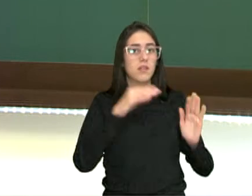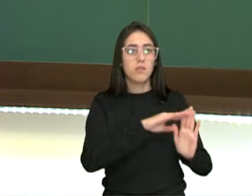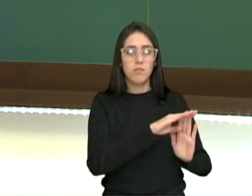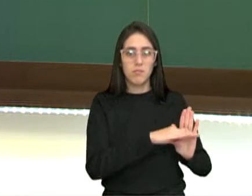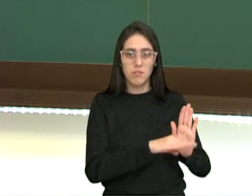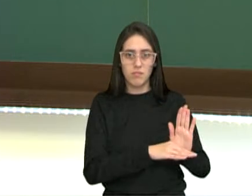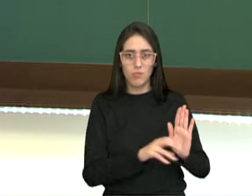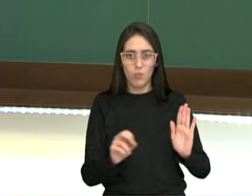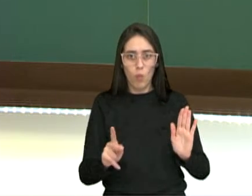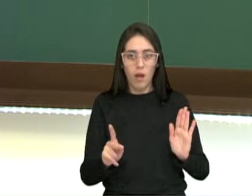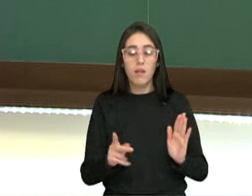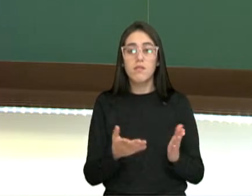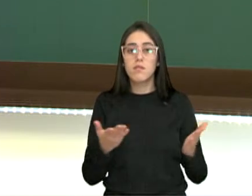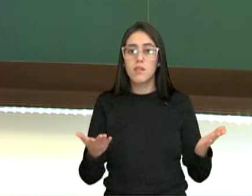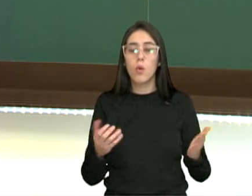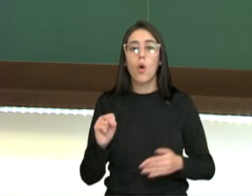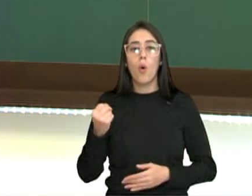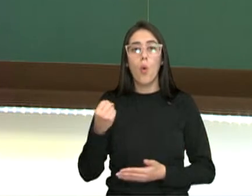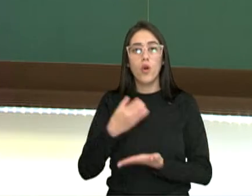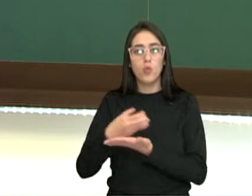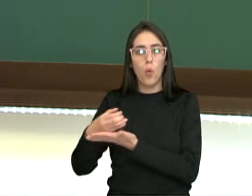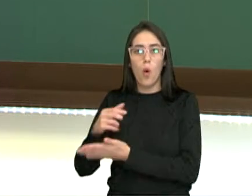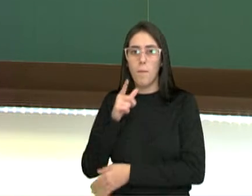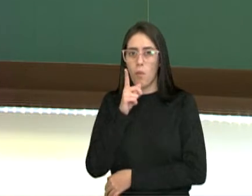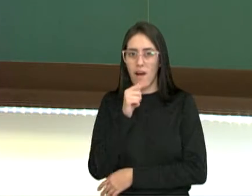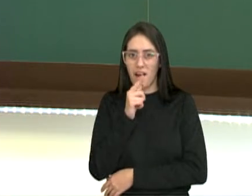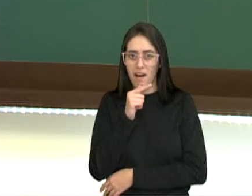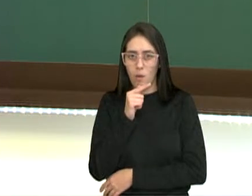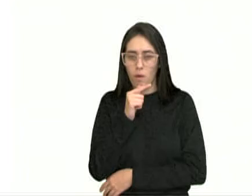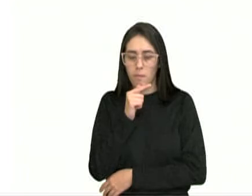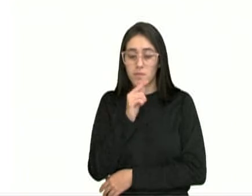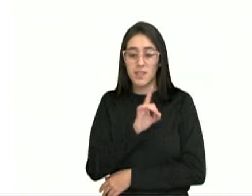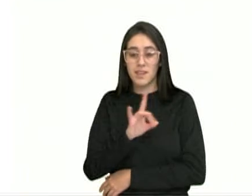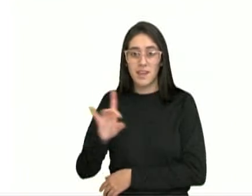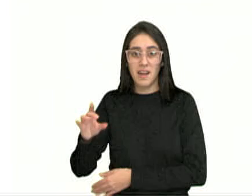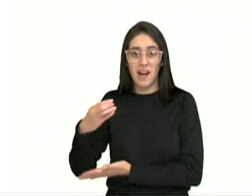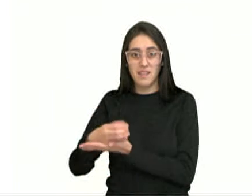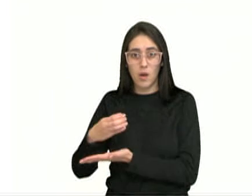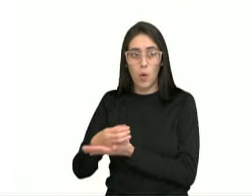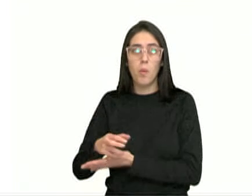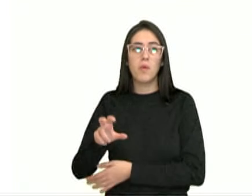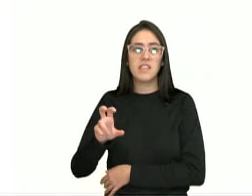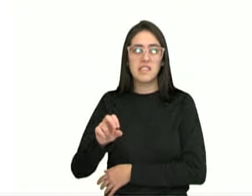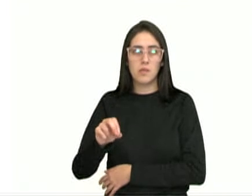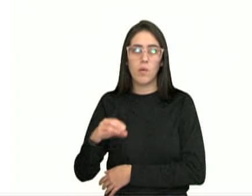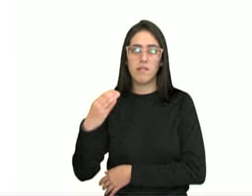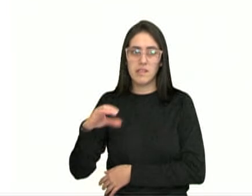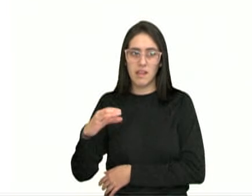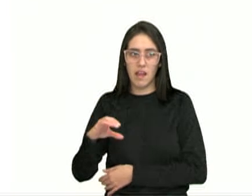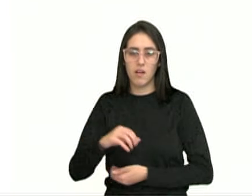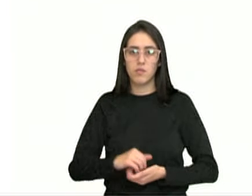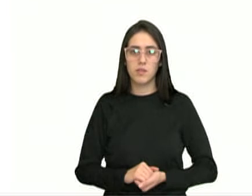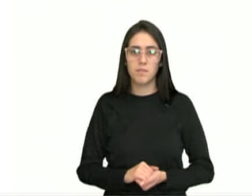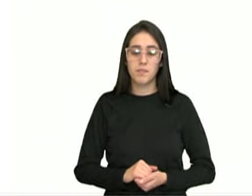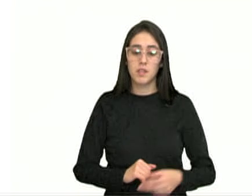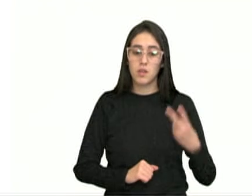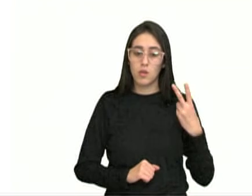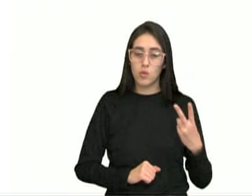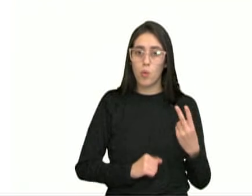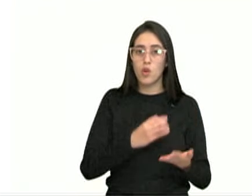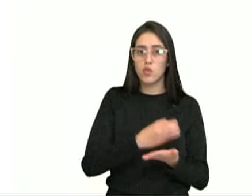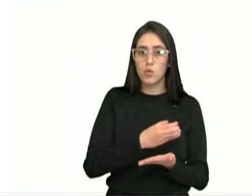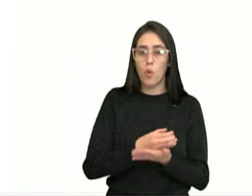informações. Então, 8 copos de água e cada copo custa 50 centavos. E 2